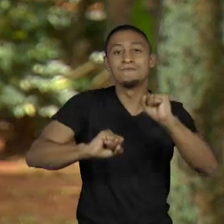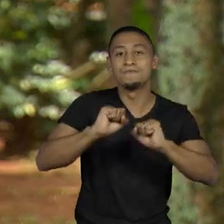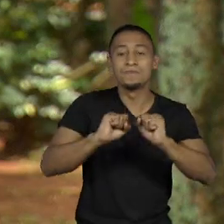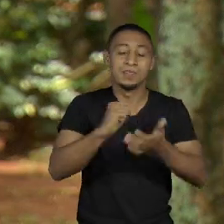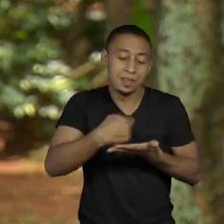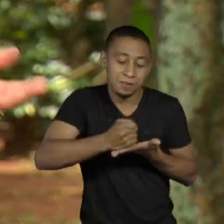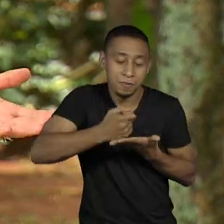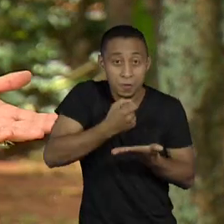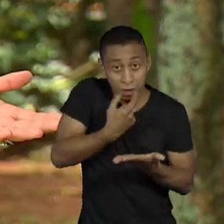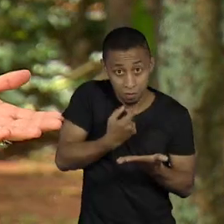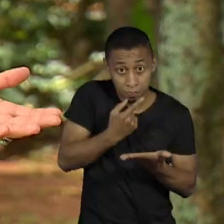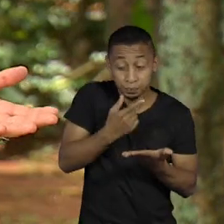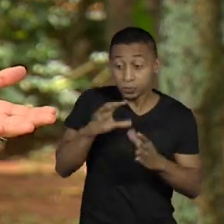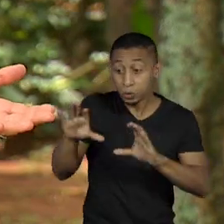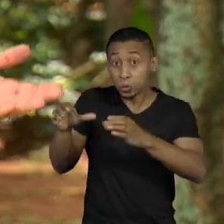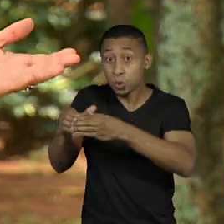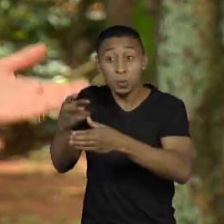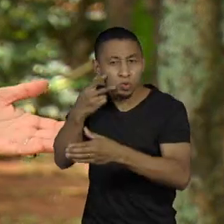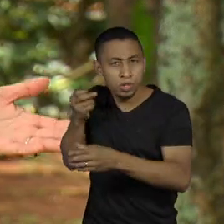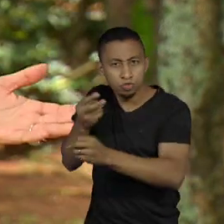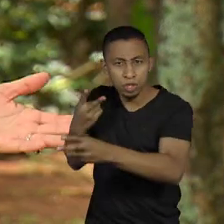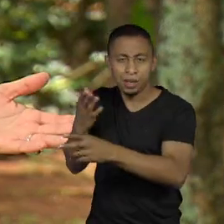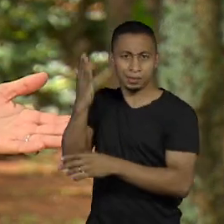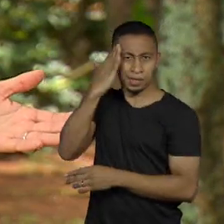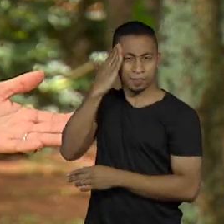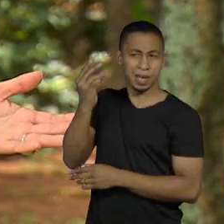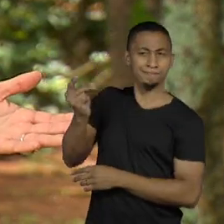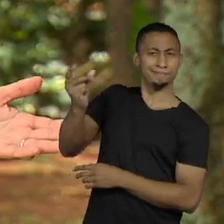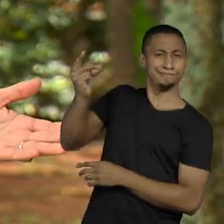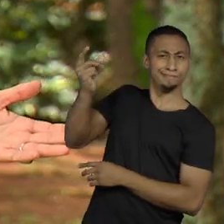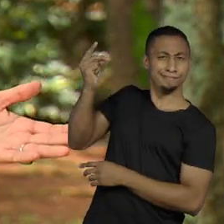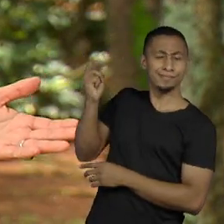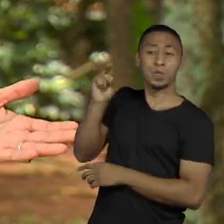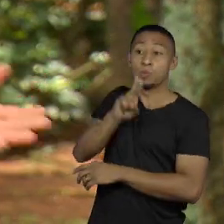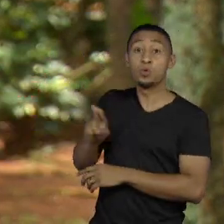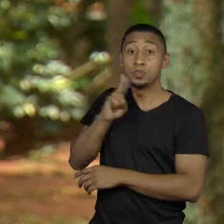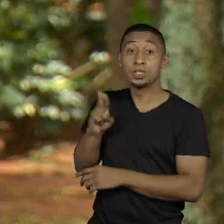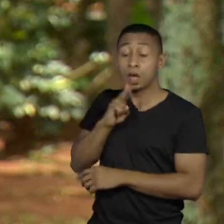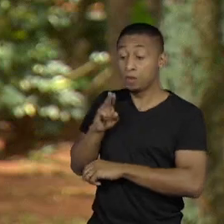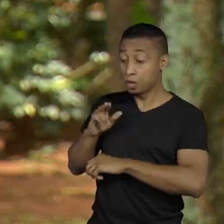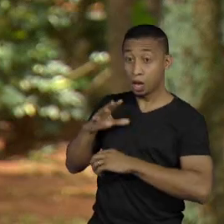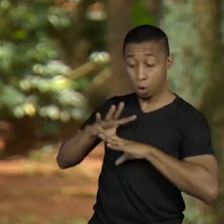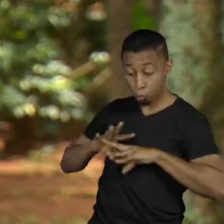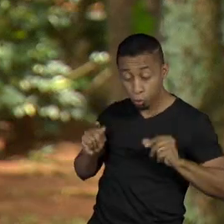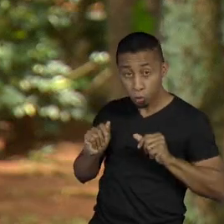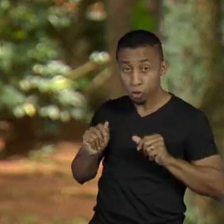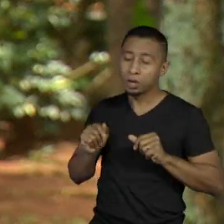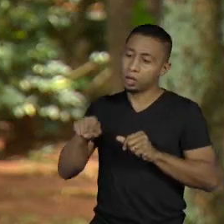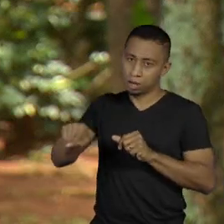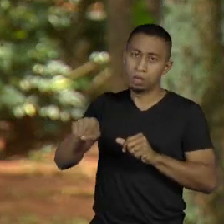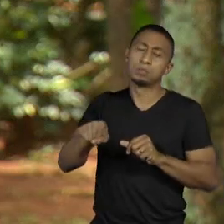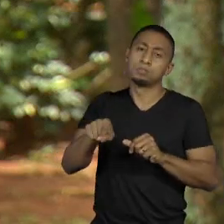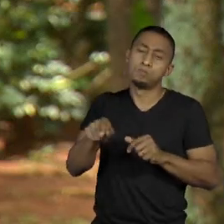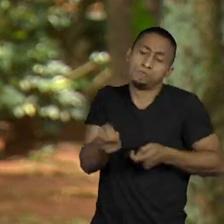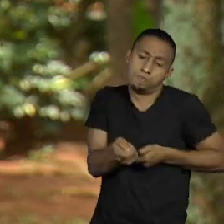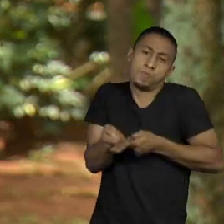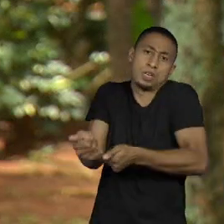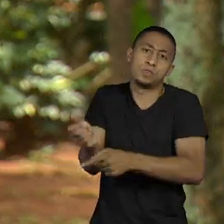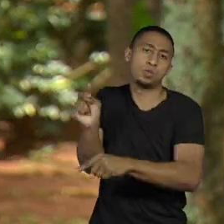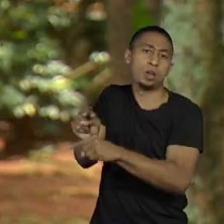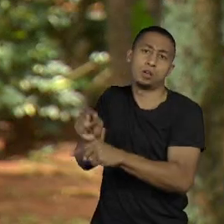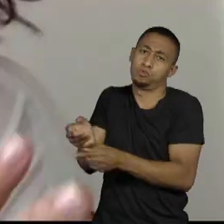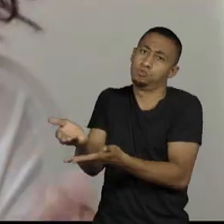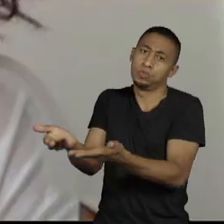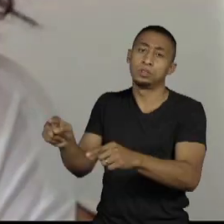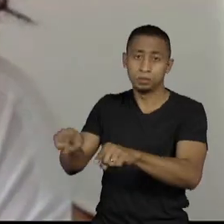medicamento e um grupo indígena sabia do uso daquela planta para cura, é justo que ele receba algum tipo de